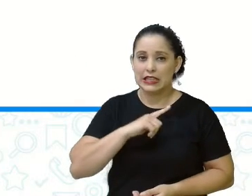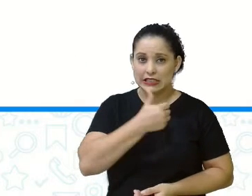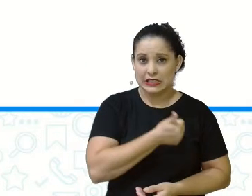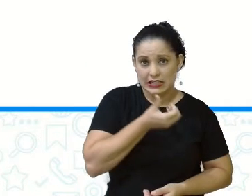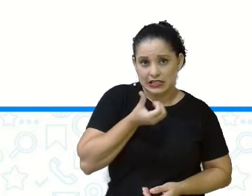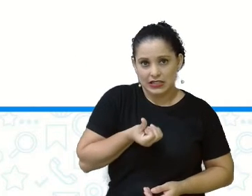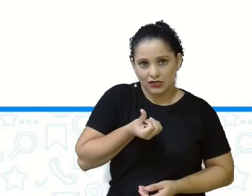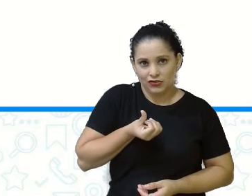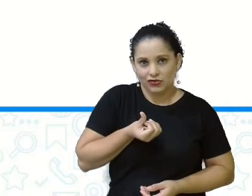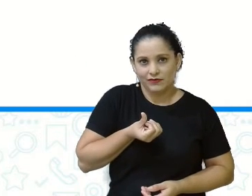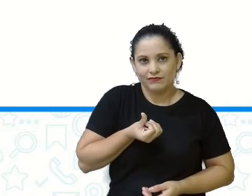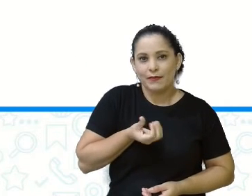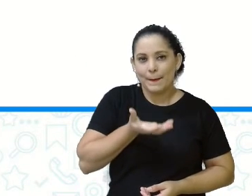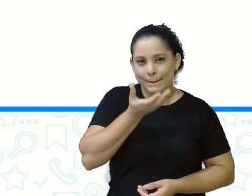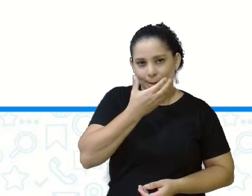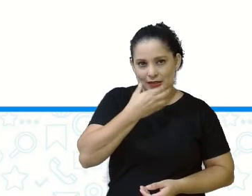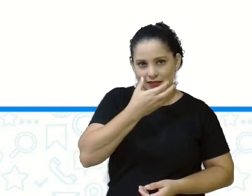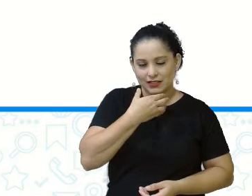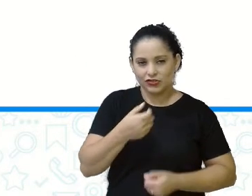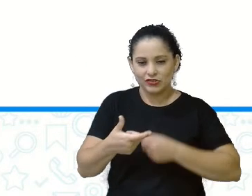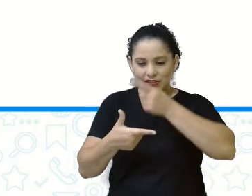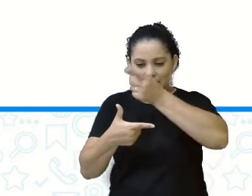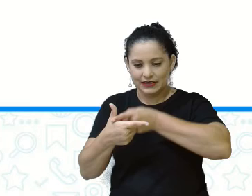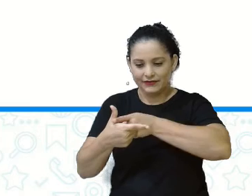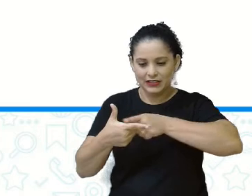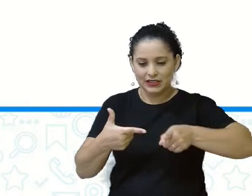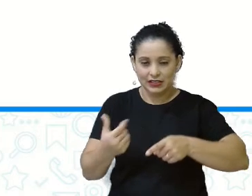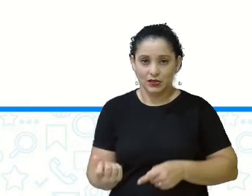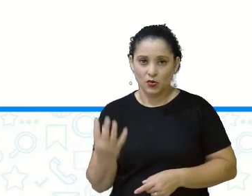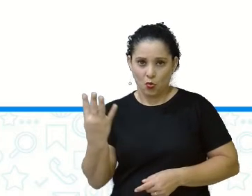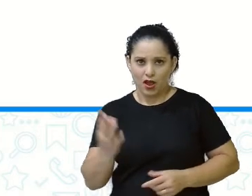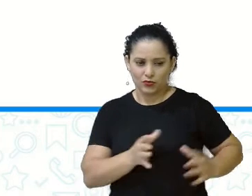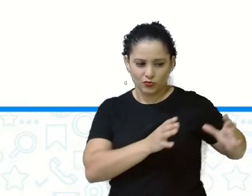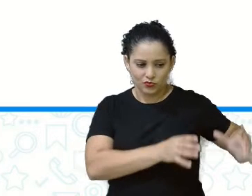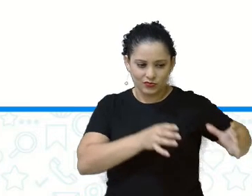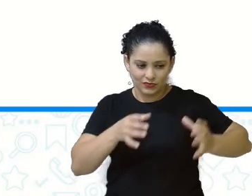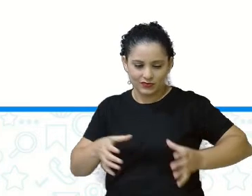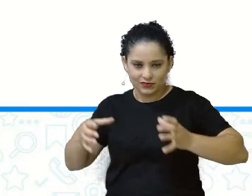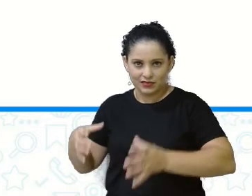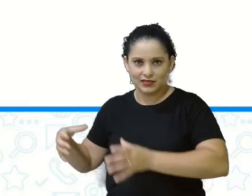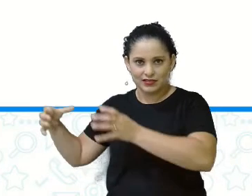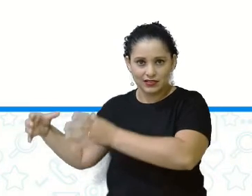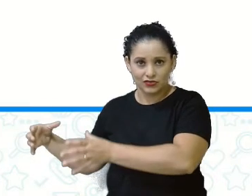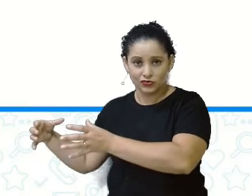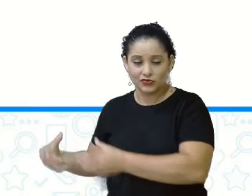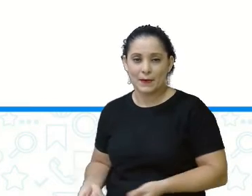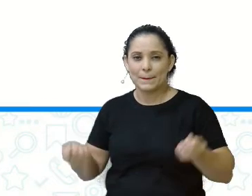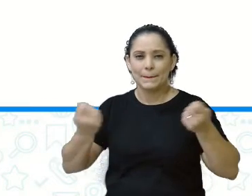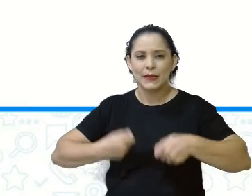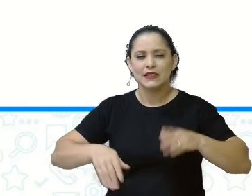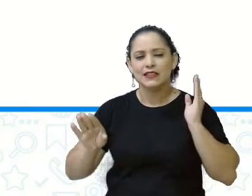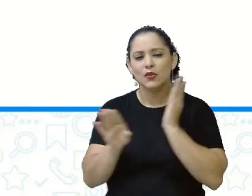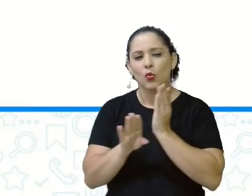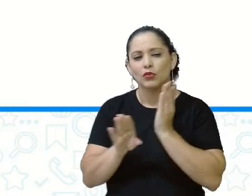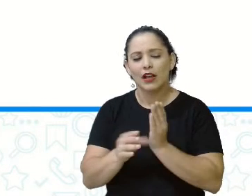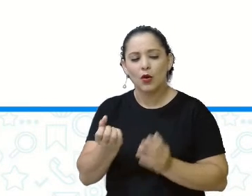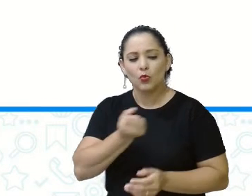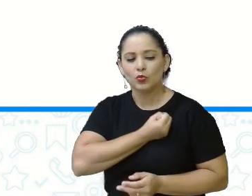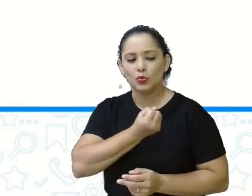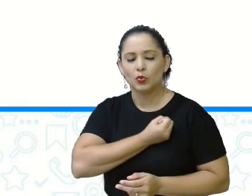16 maçãs para dividir em 4 cestas. Eu preciso encontrar um número que